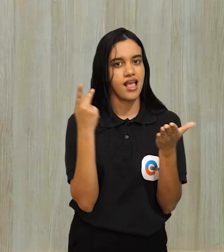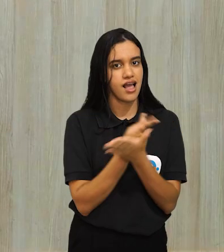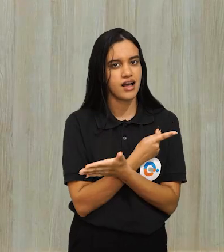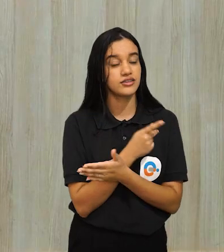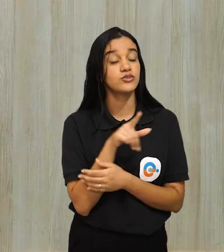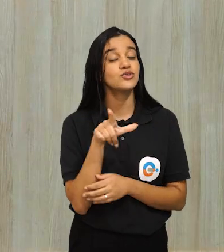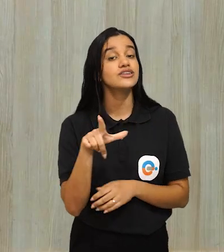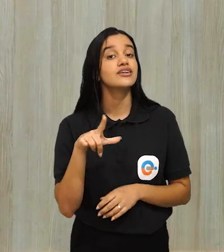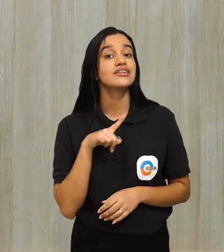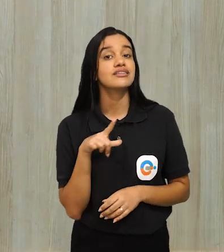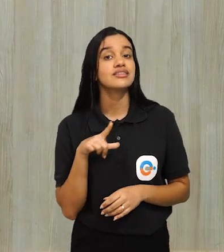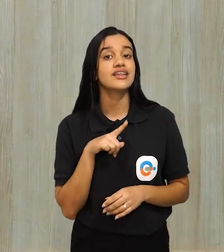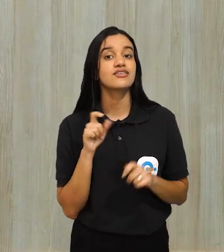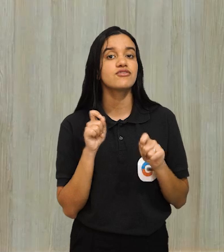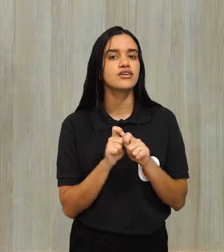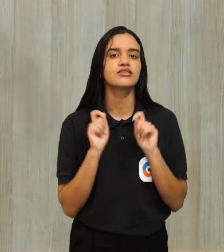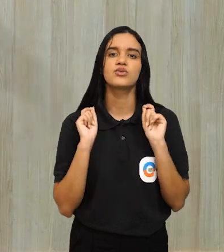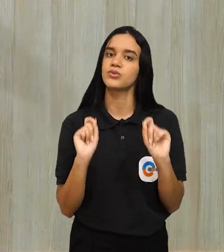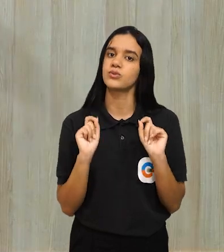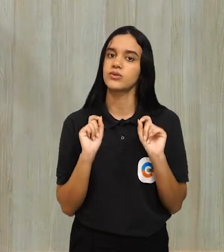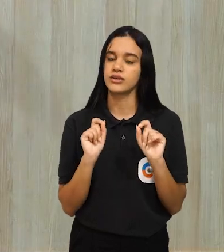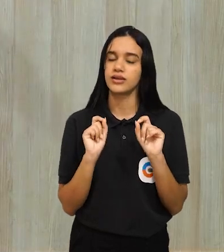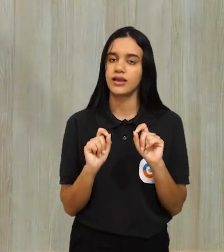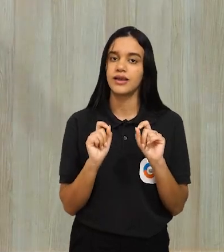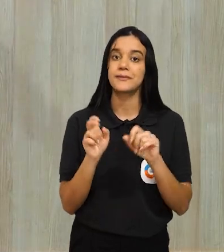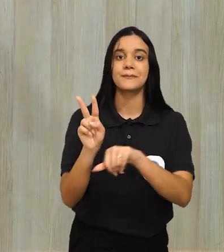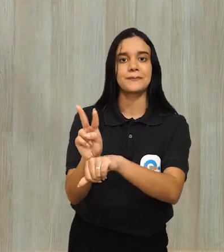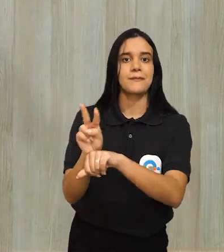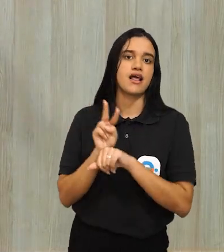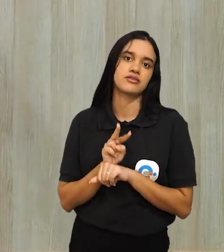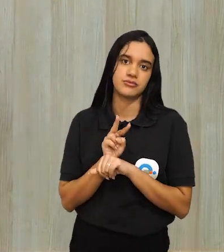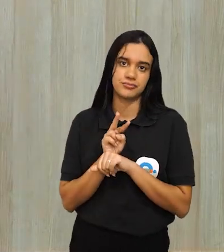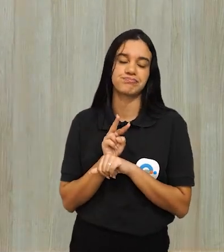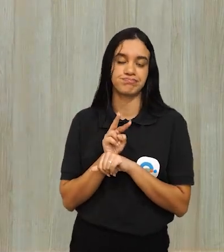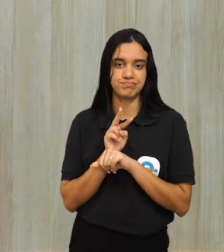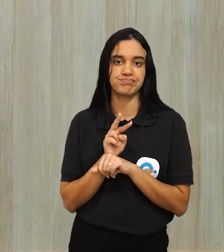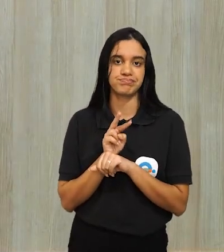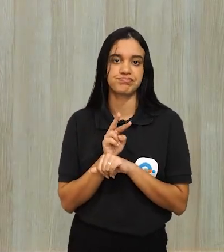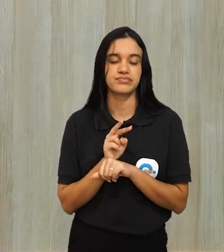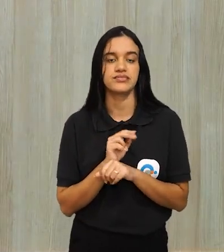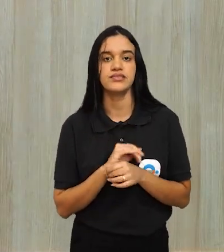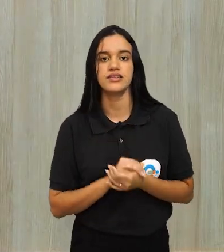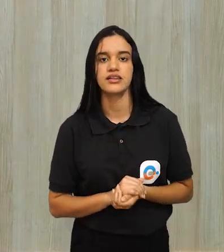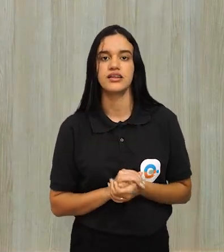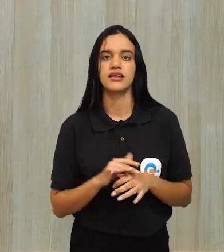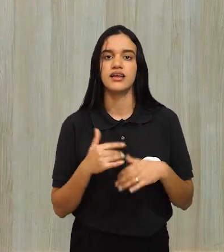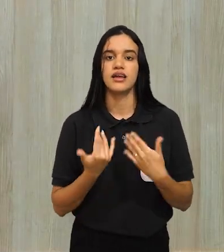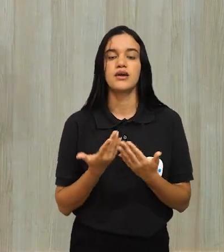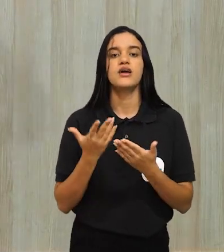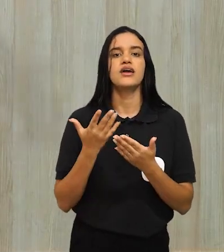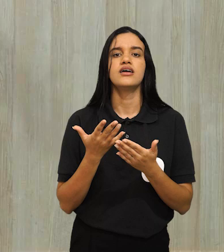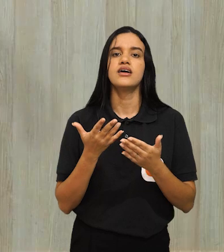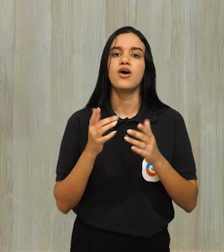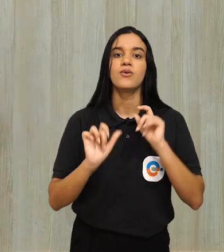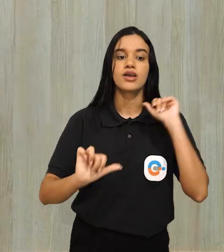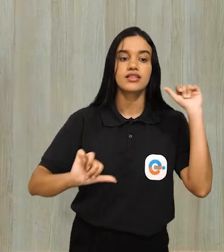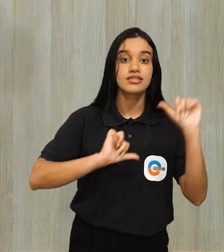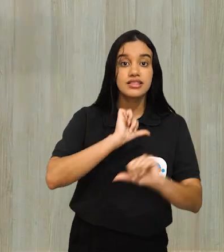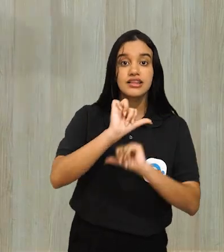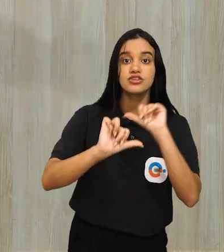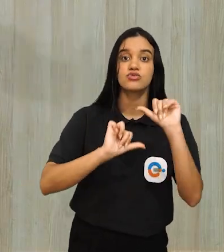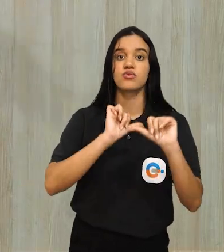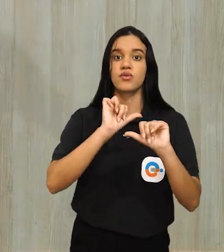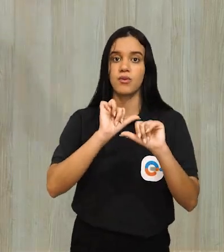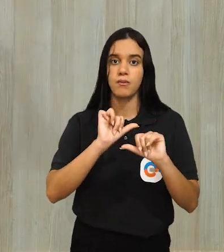você tem que fazer pegar o emprestado né ou seja pegar transformar